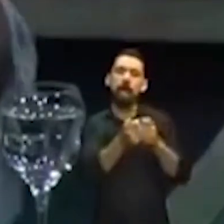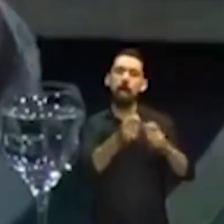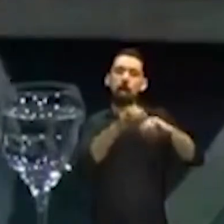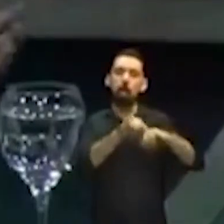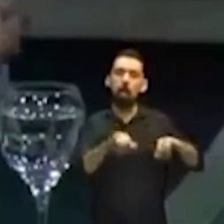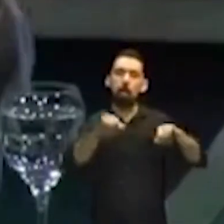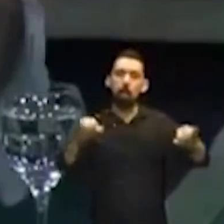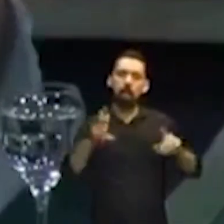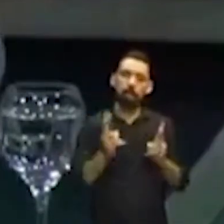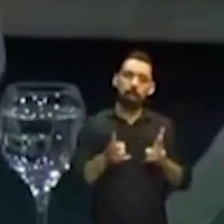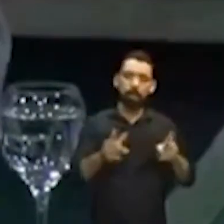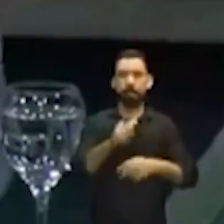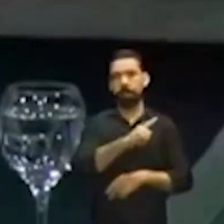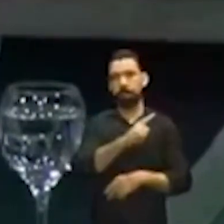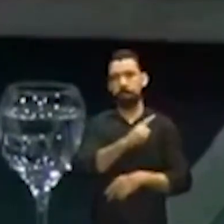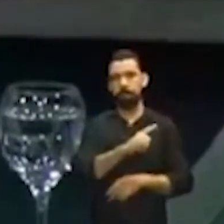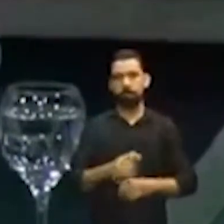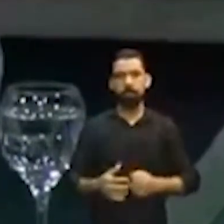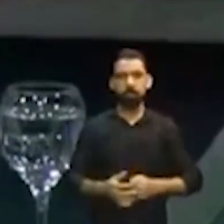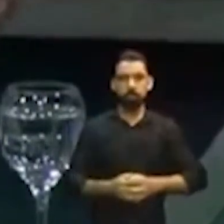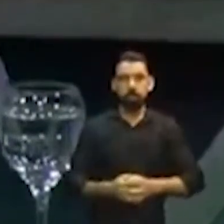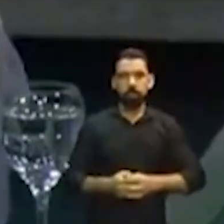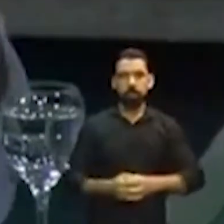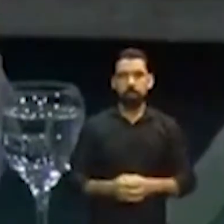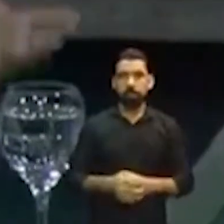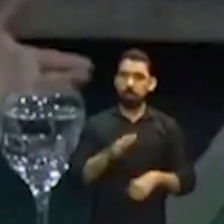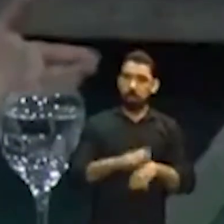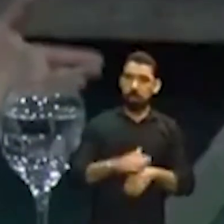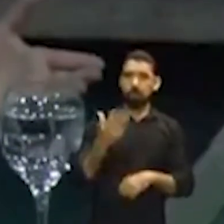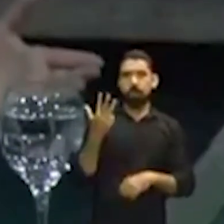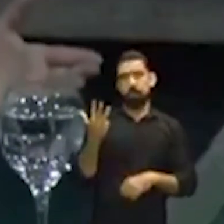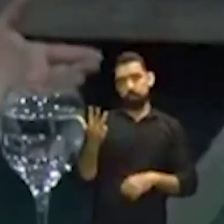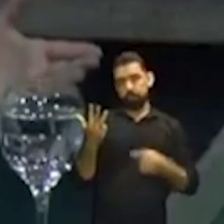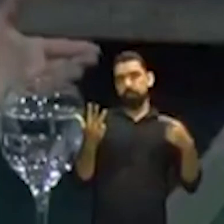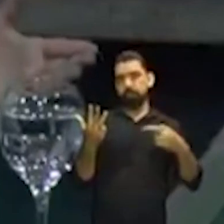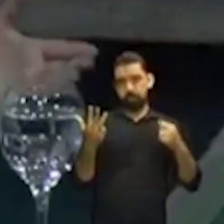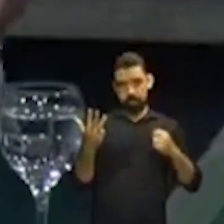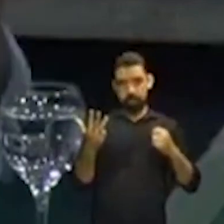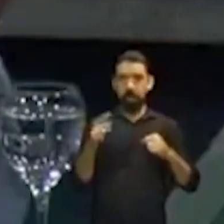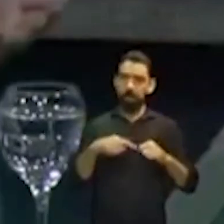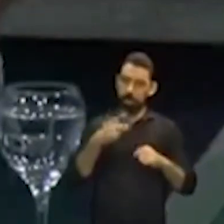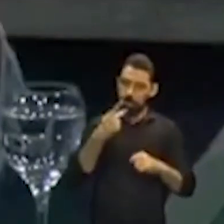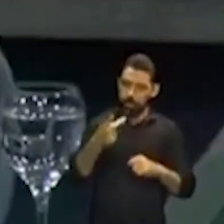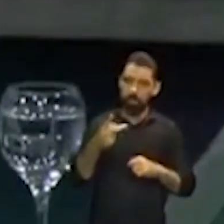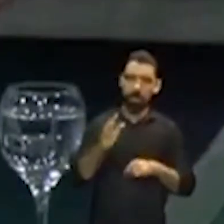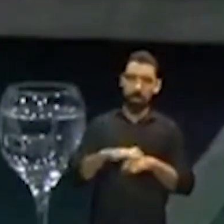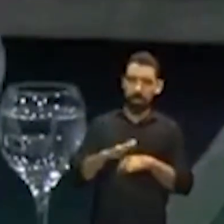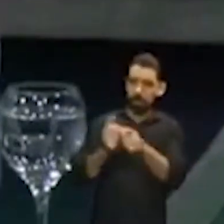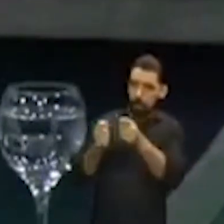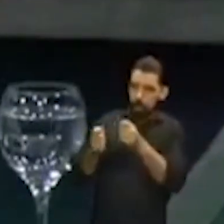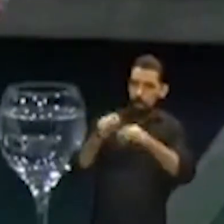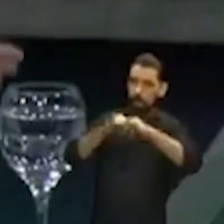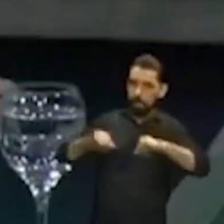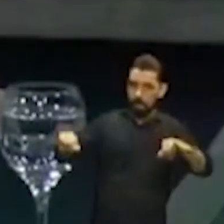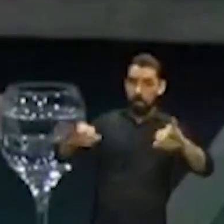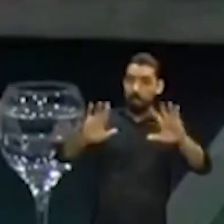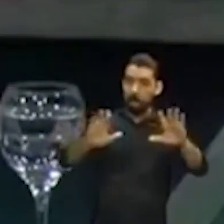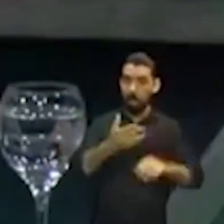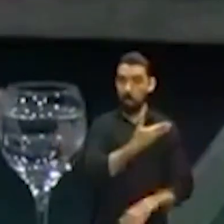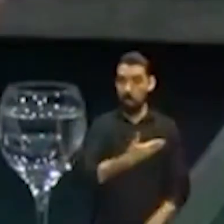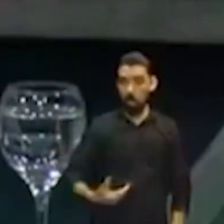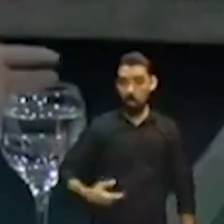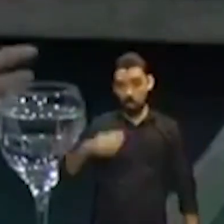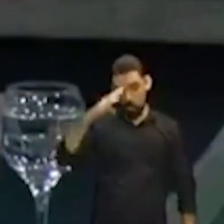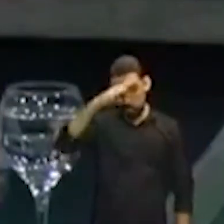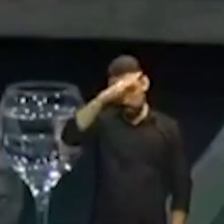que sempre lutou por regulação de imprensa foi o Lula, minha gente. Graças ao governo